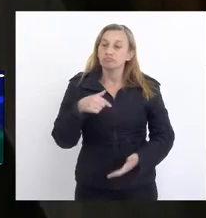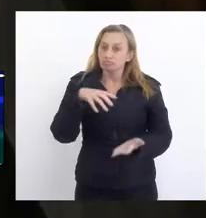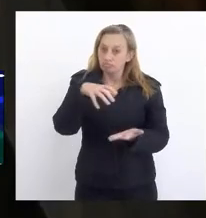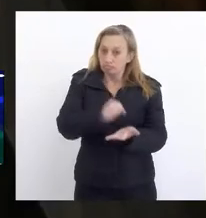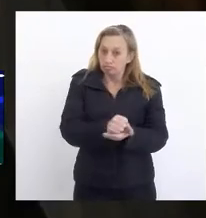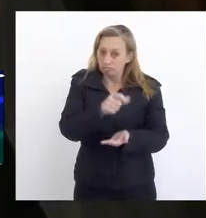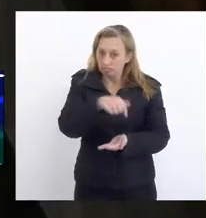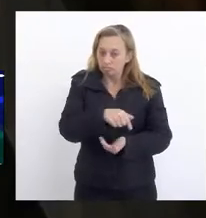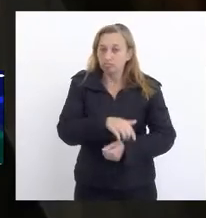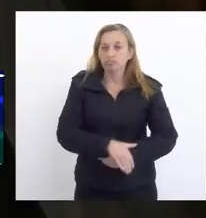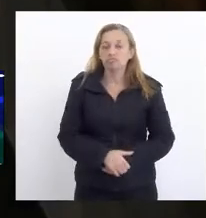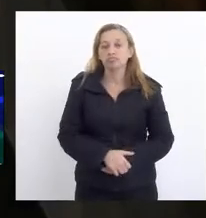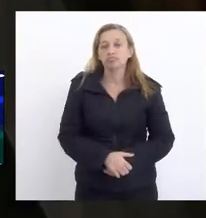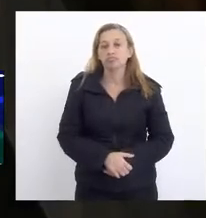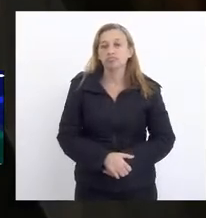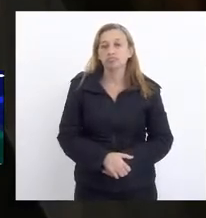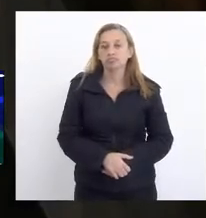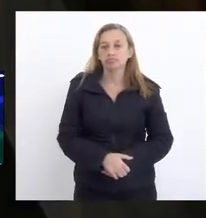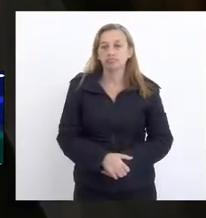registro